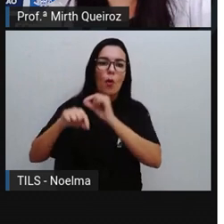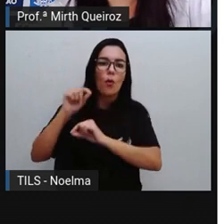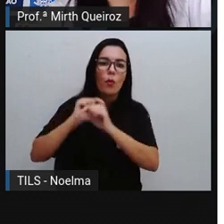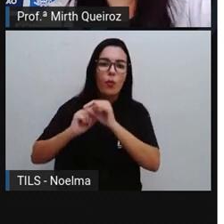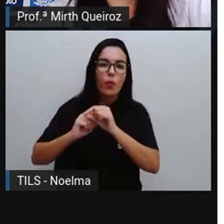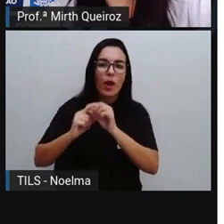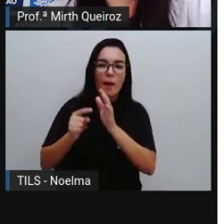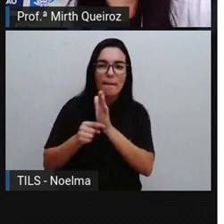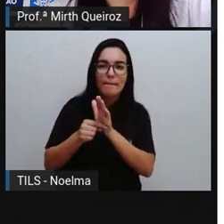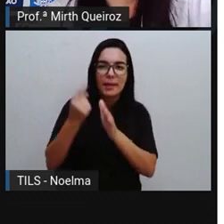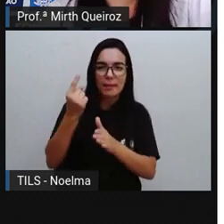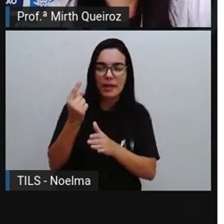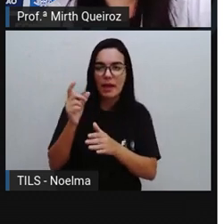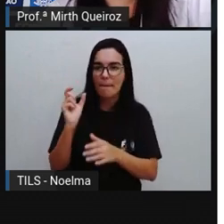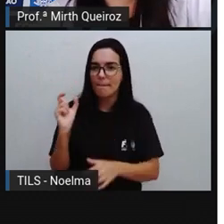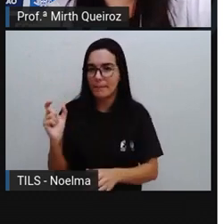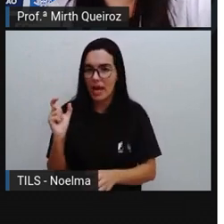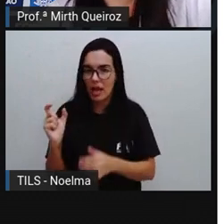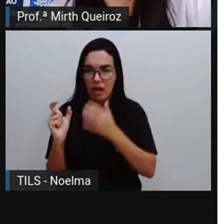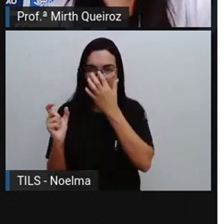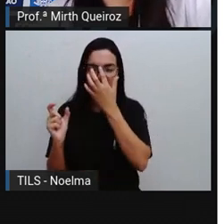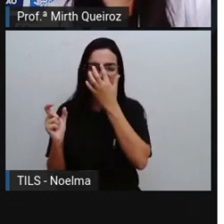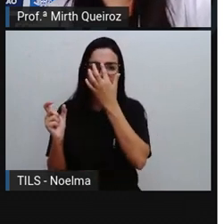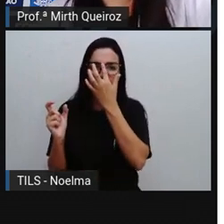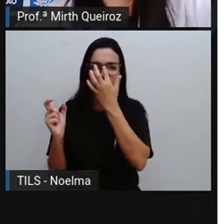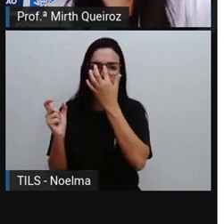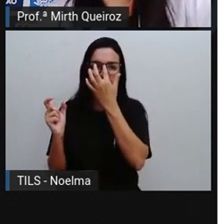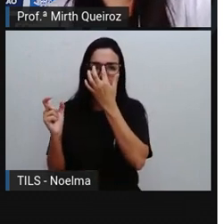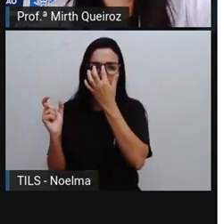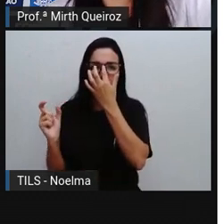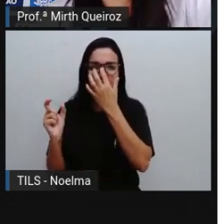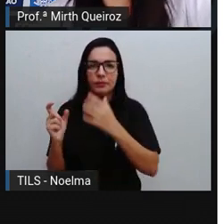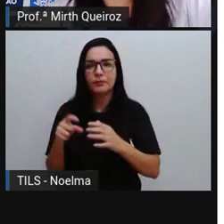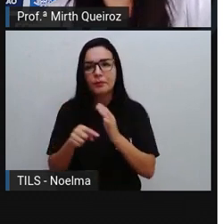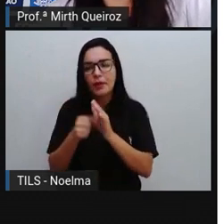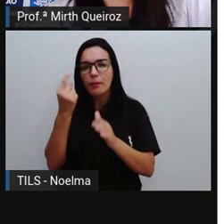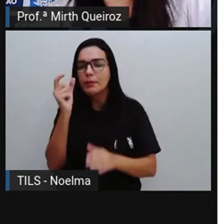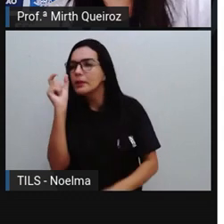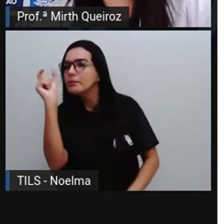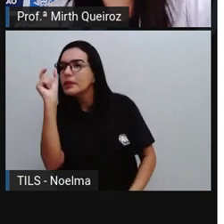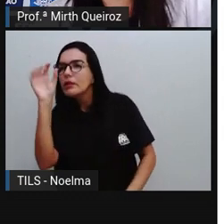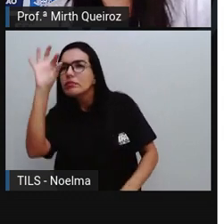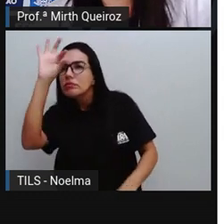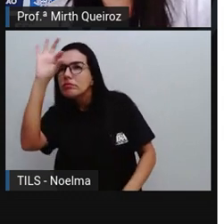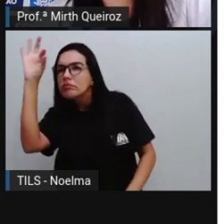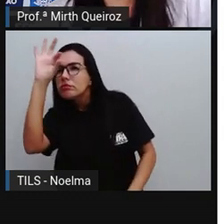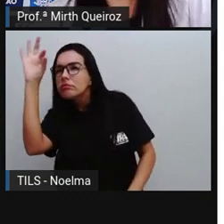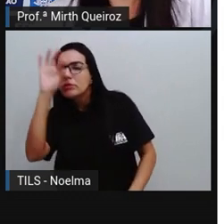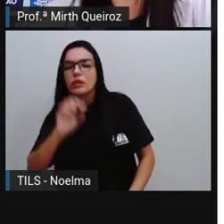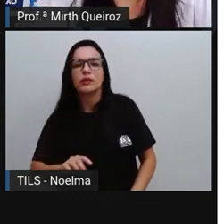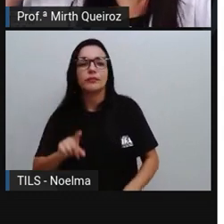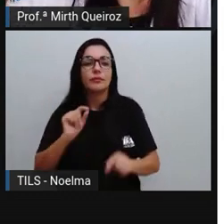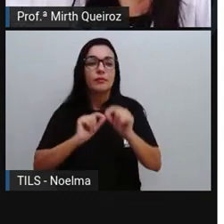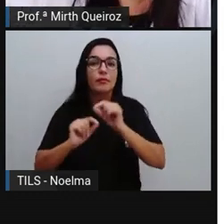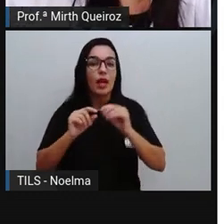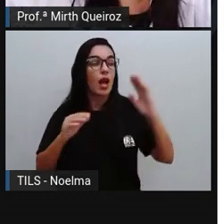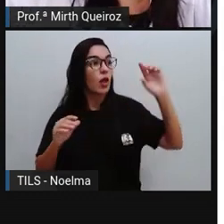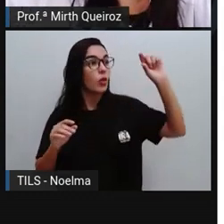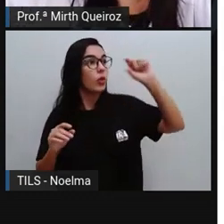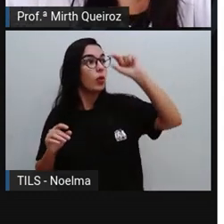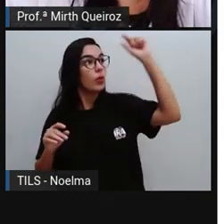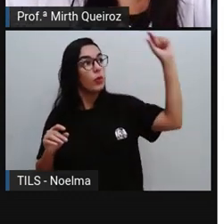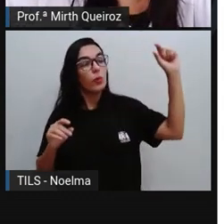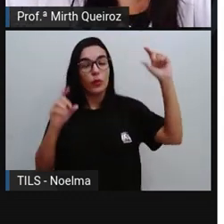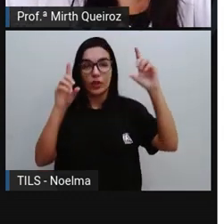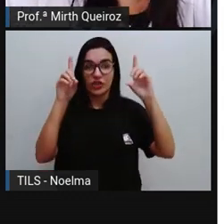a primeira palavra, o primeiro palavras ali, onde vai ter o primeiro verbete, né? E no lado